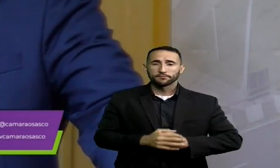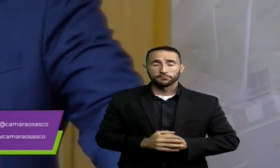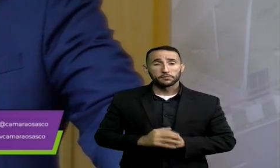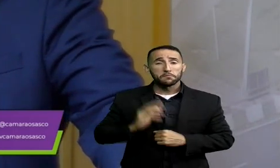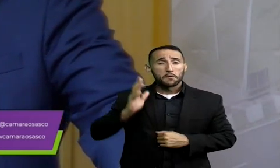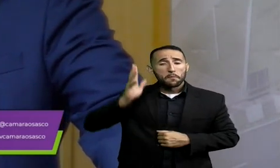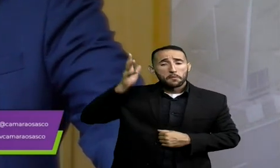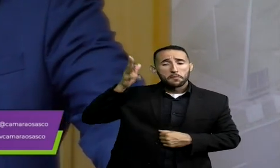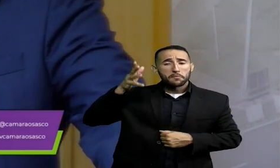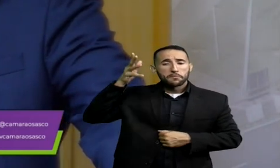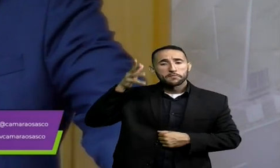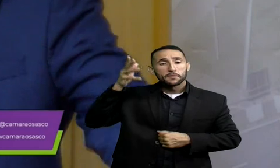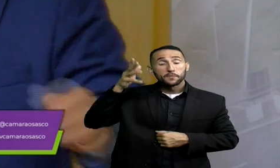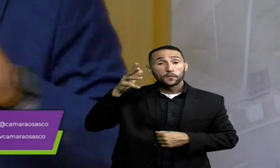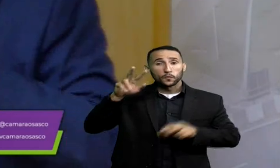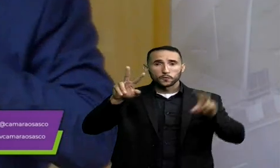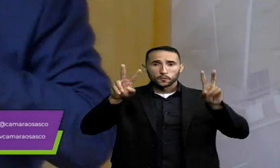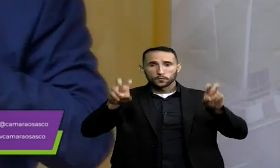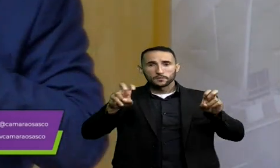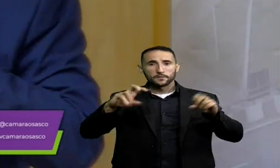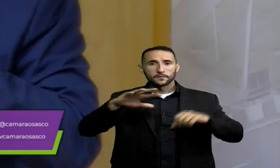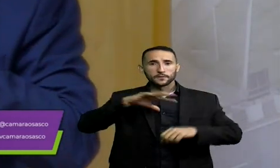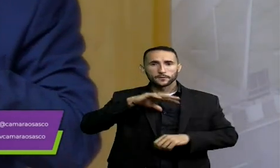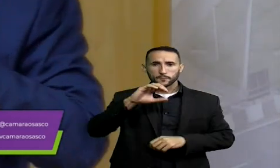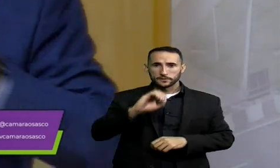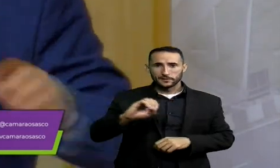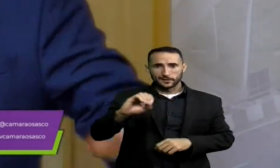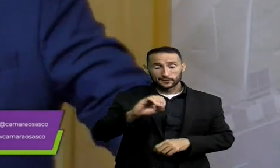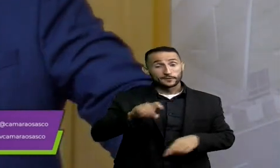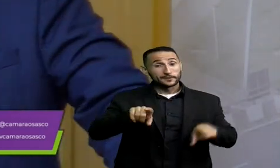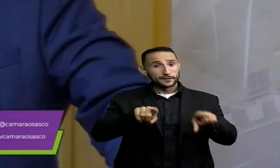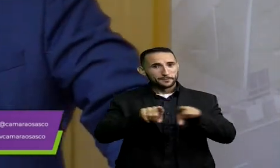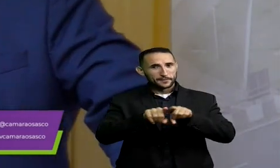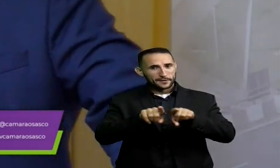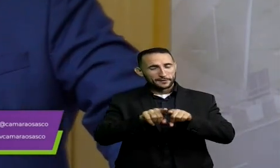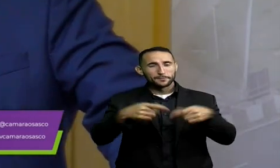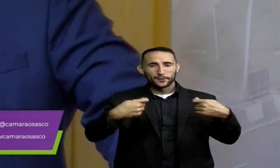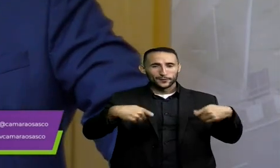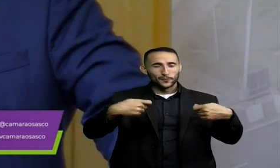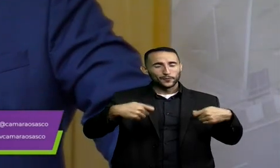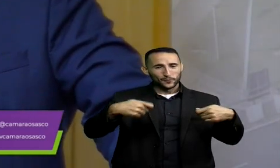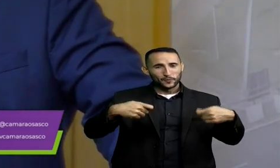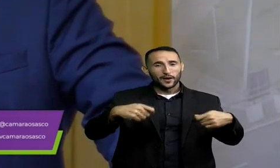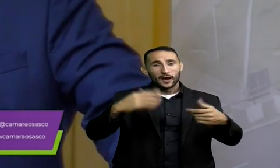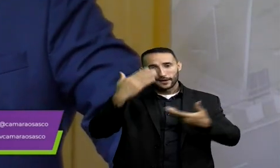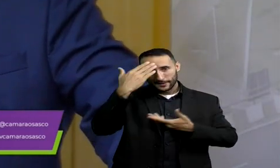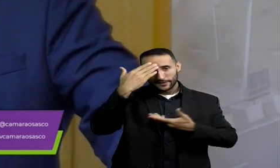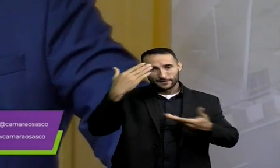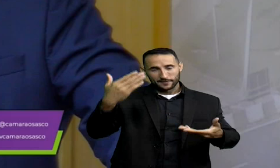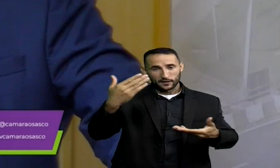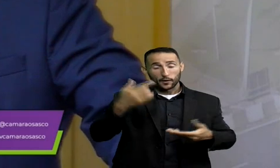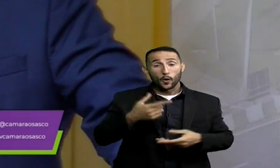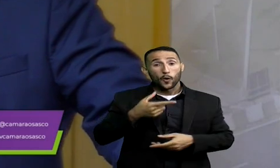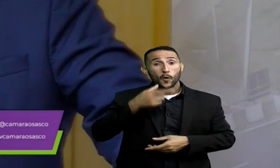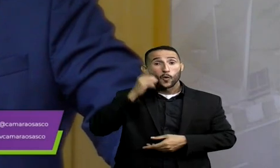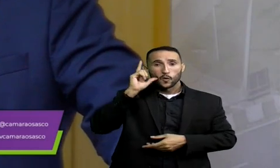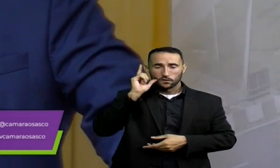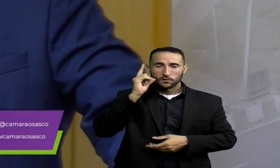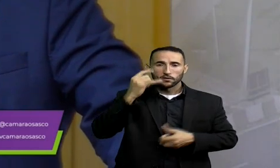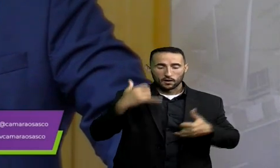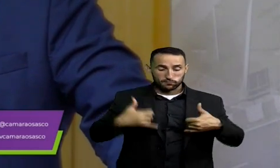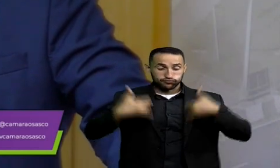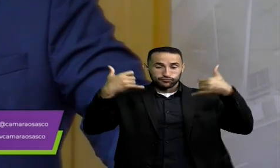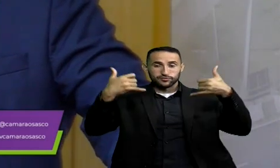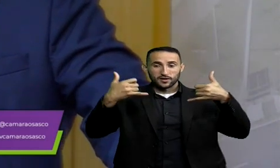falar um pouco sobre nossa cidade mas também no poderia deixar de agradecer Ontem foi a meu aniversário